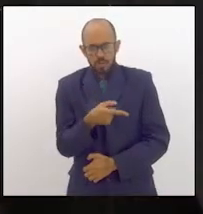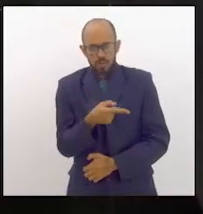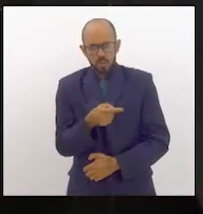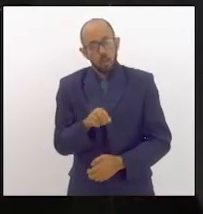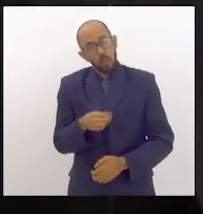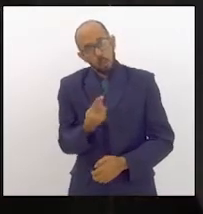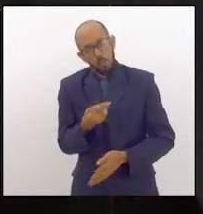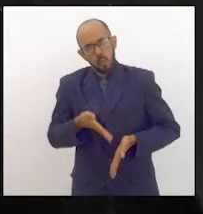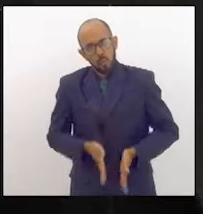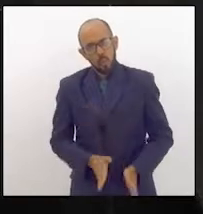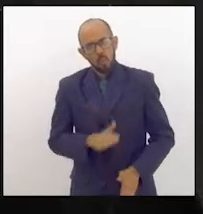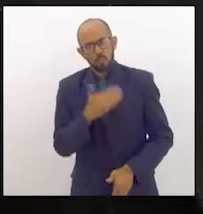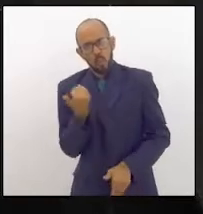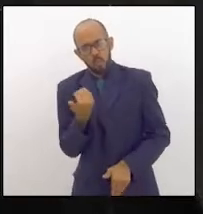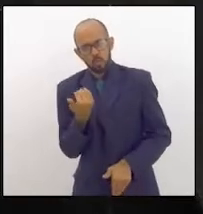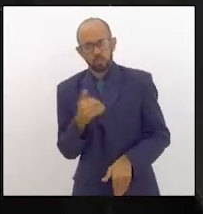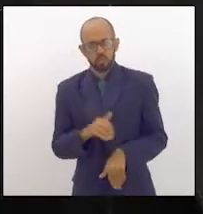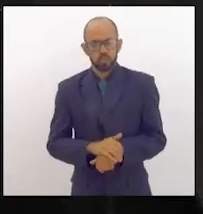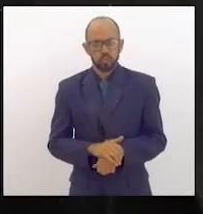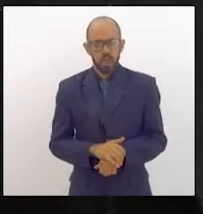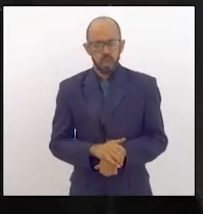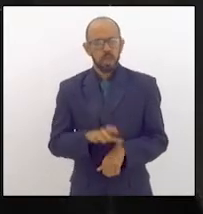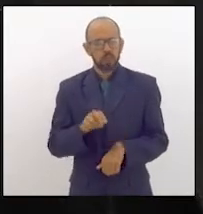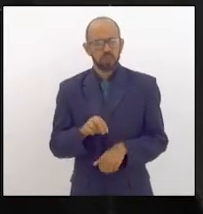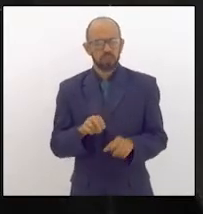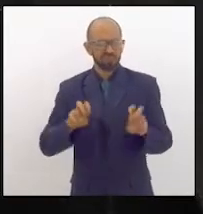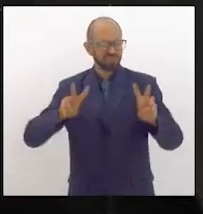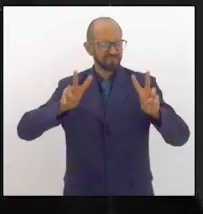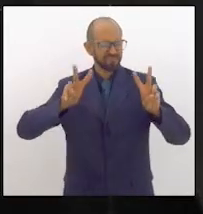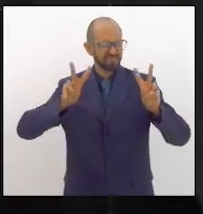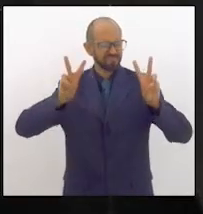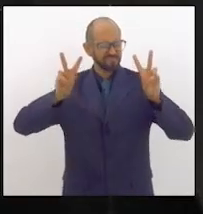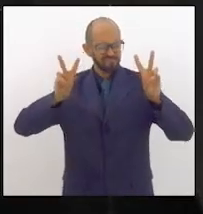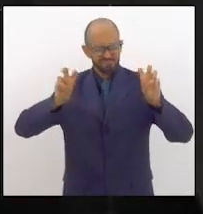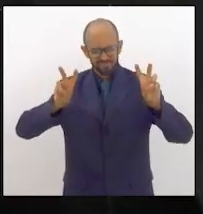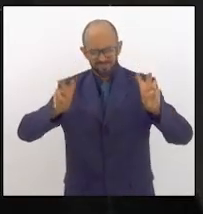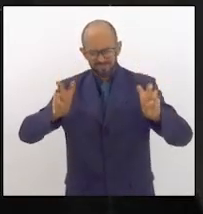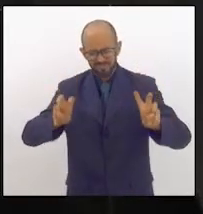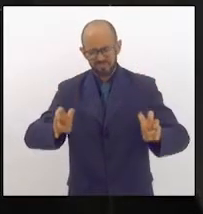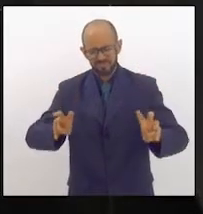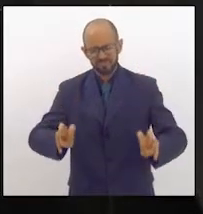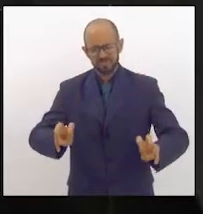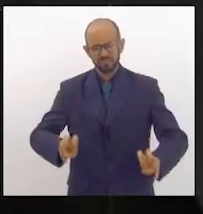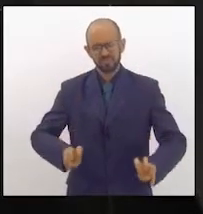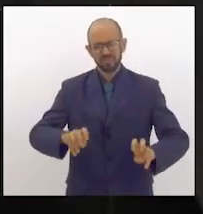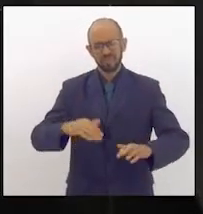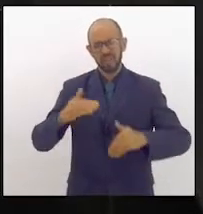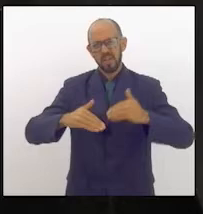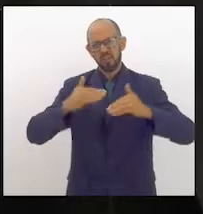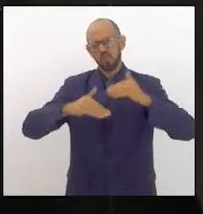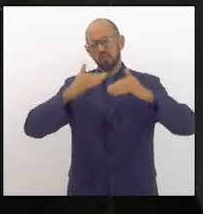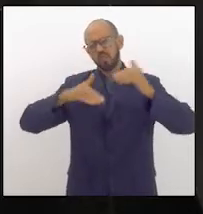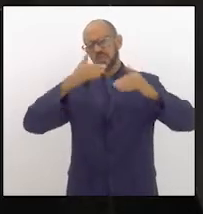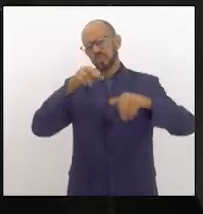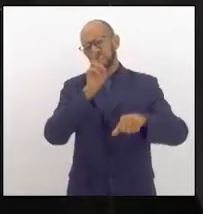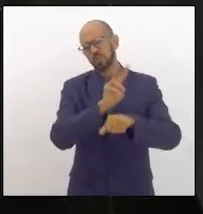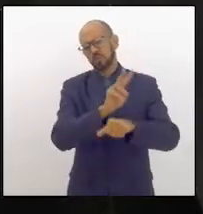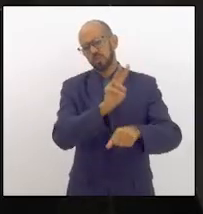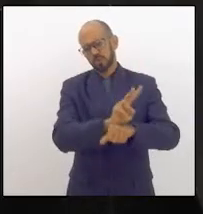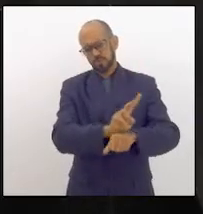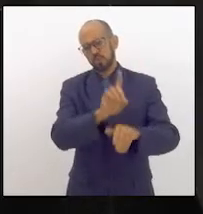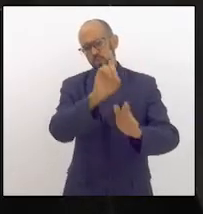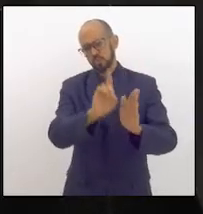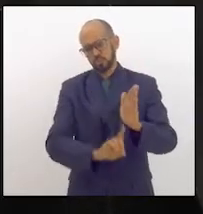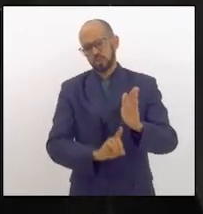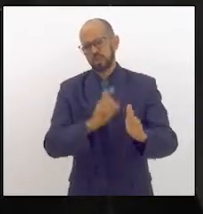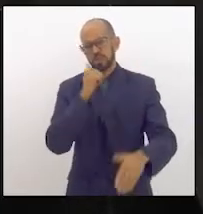gestacionais uma série de temas Deputado a tia Ju que avançam na garantia na proteção do